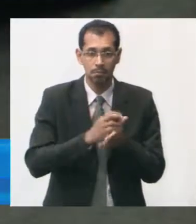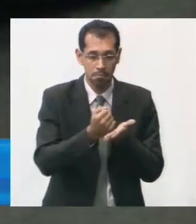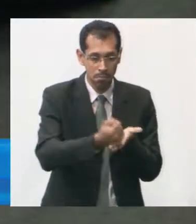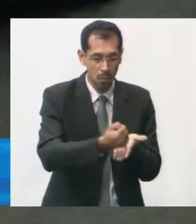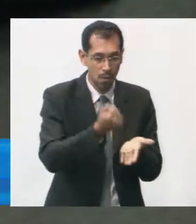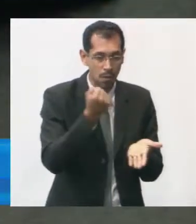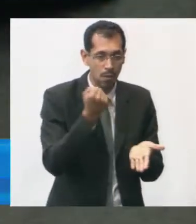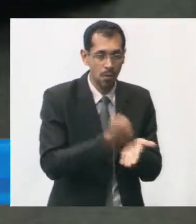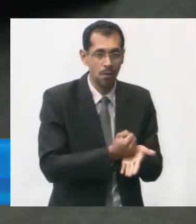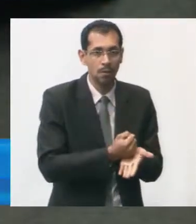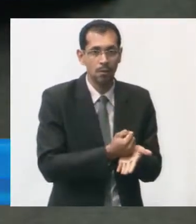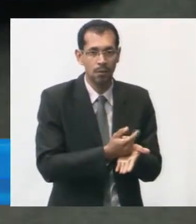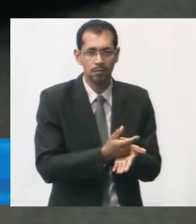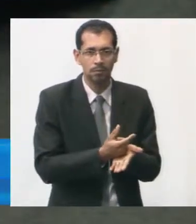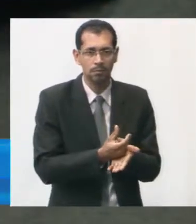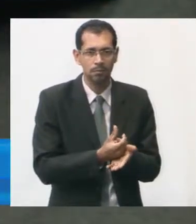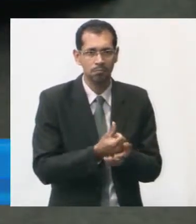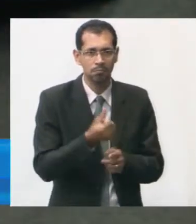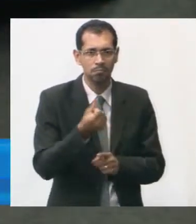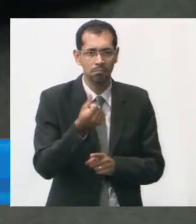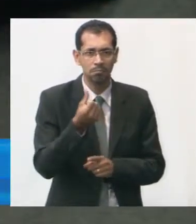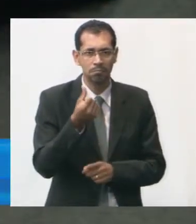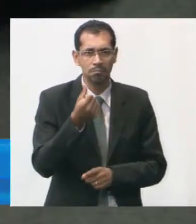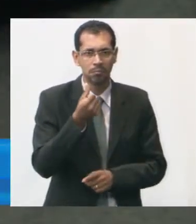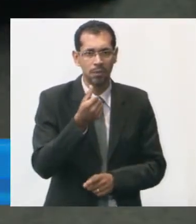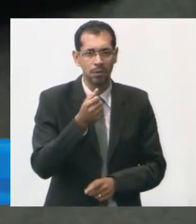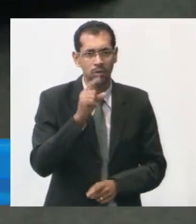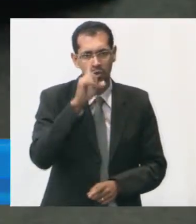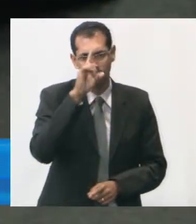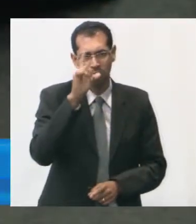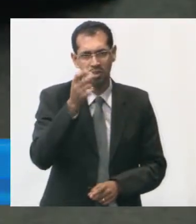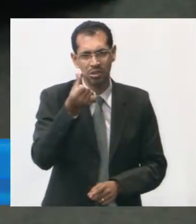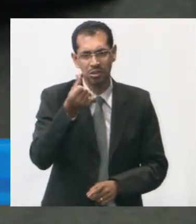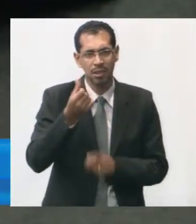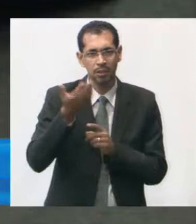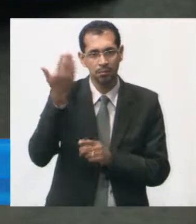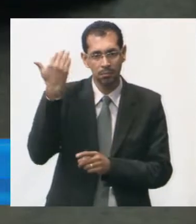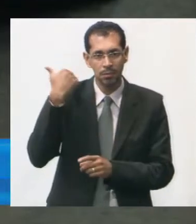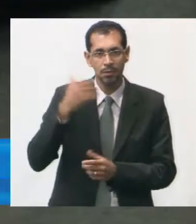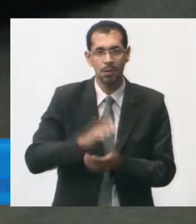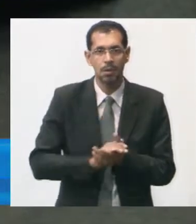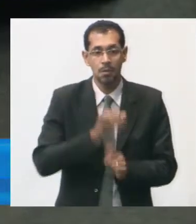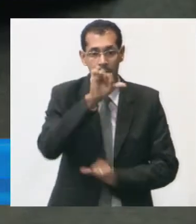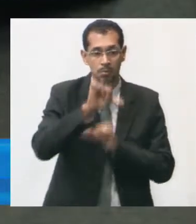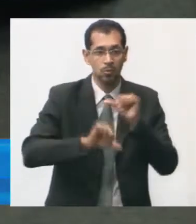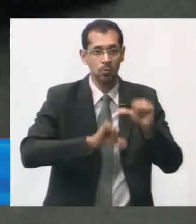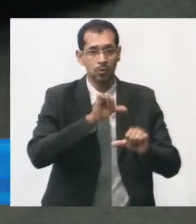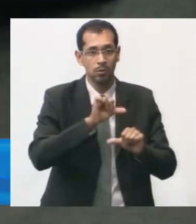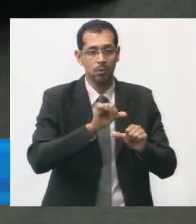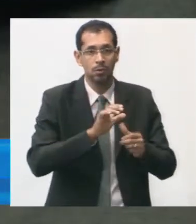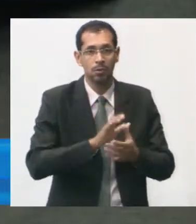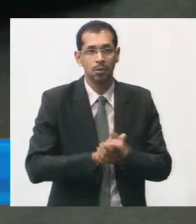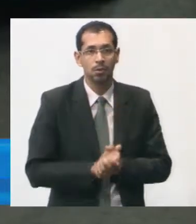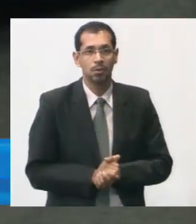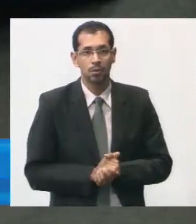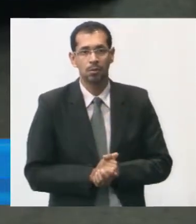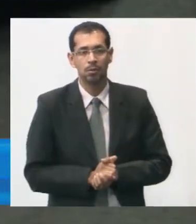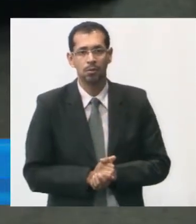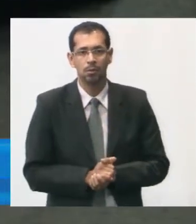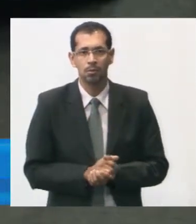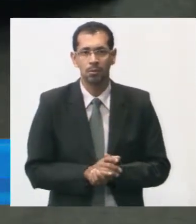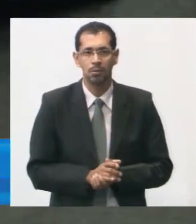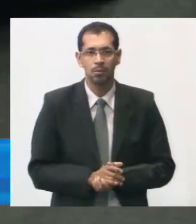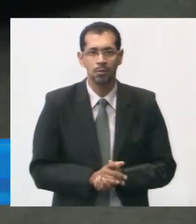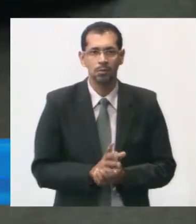6 dias atrás pela Prefeitura. Altera a denominação e o objeto da Companhia de Desenvolvimento